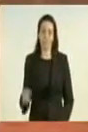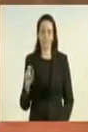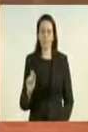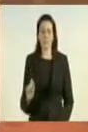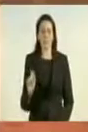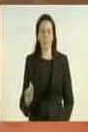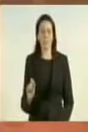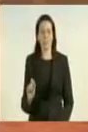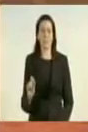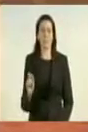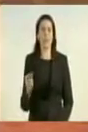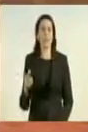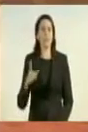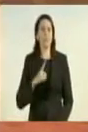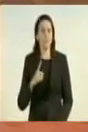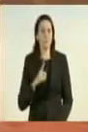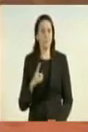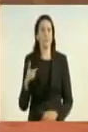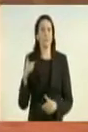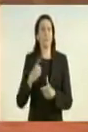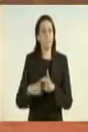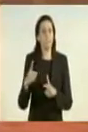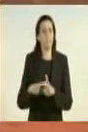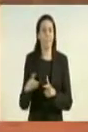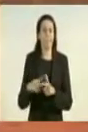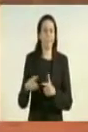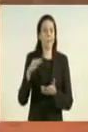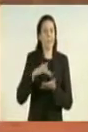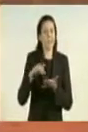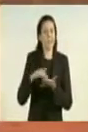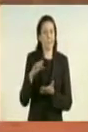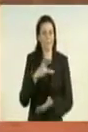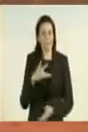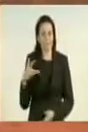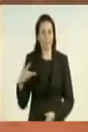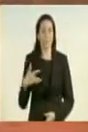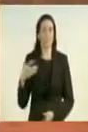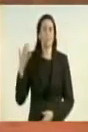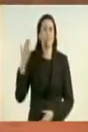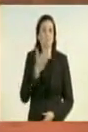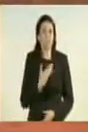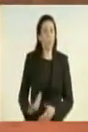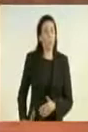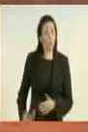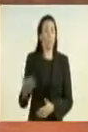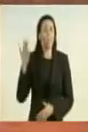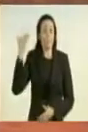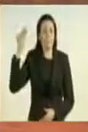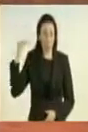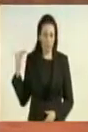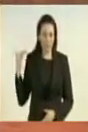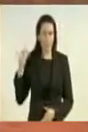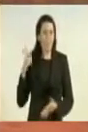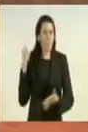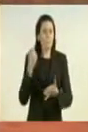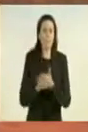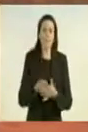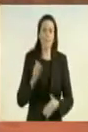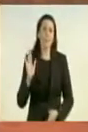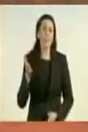180 milhões e já pagou só na Secretaria de Saúde, mais de 180 milhões de dívidas, e já